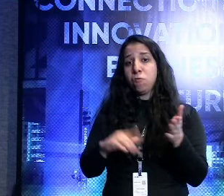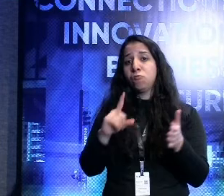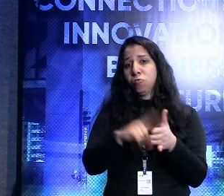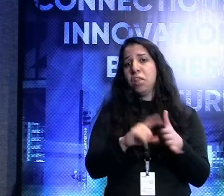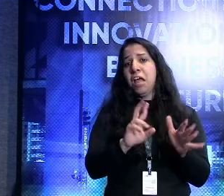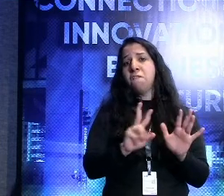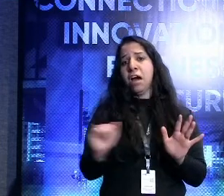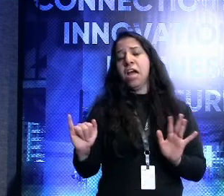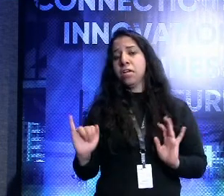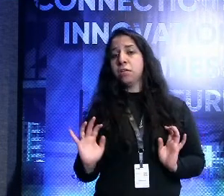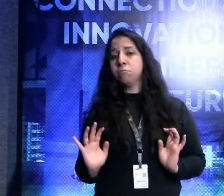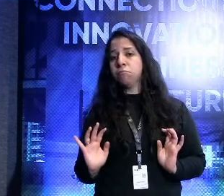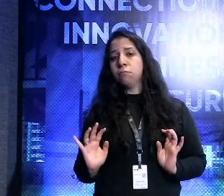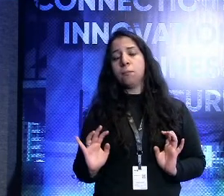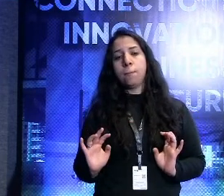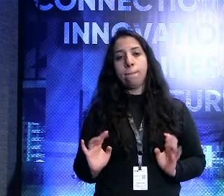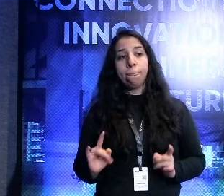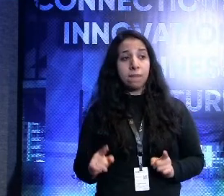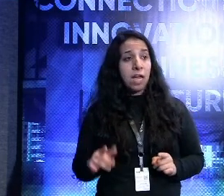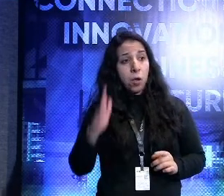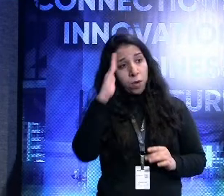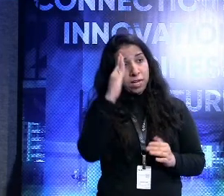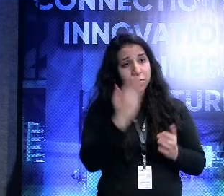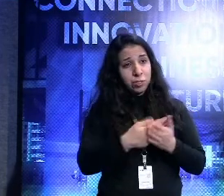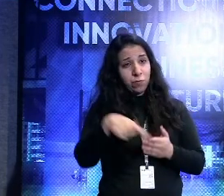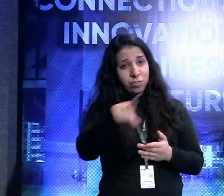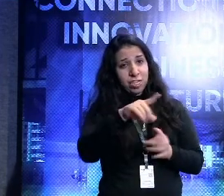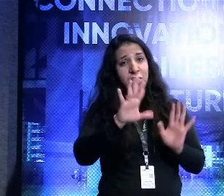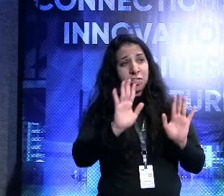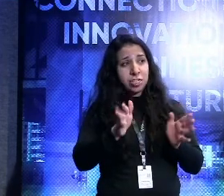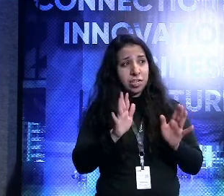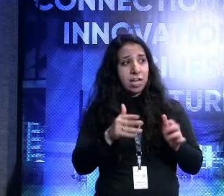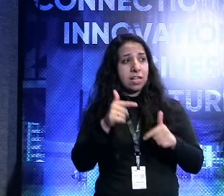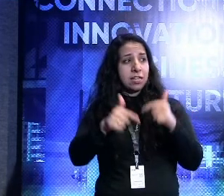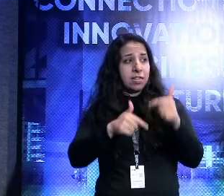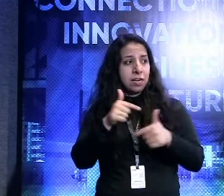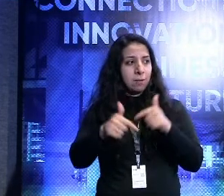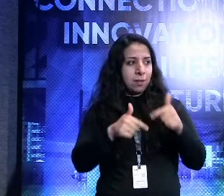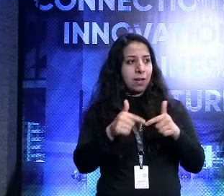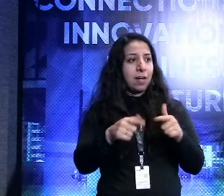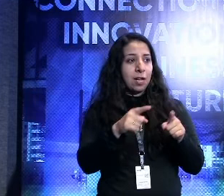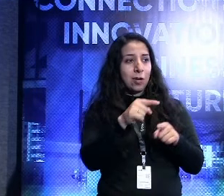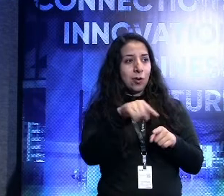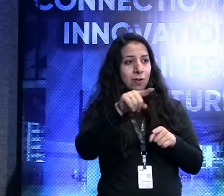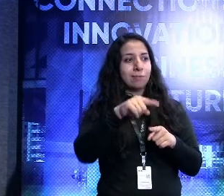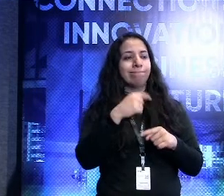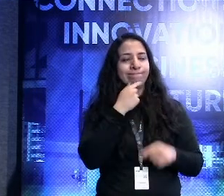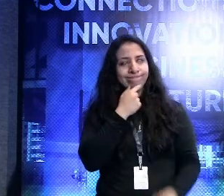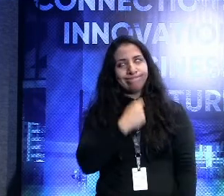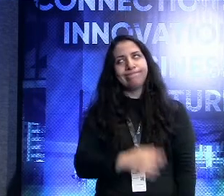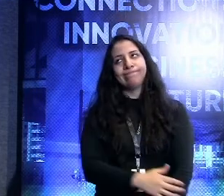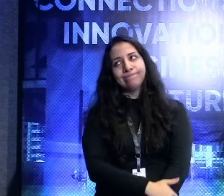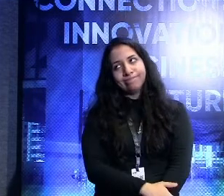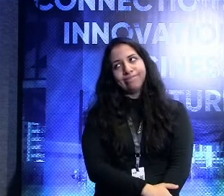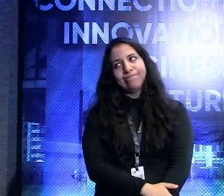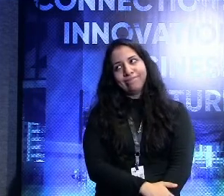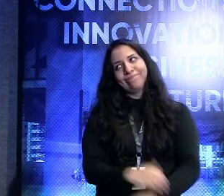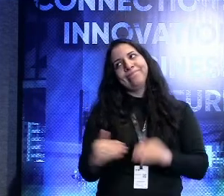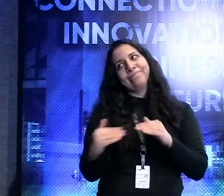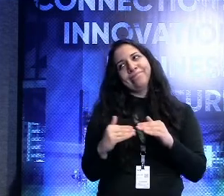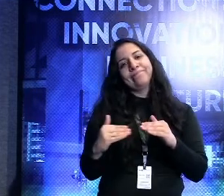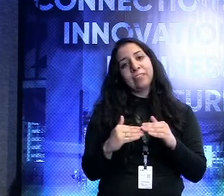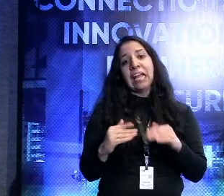Acredito que quem já trabalhou em algum tipo de desenvolvimento de protótipo, estou vendo você balançando a cabeça, realmente é, né? É uma diferença de